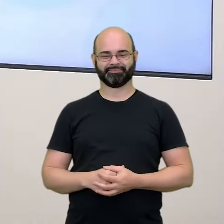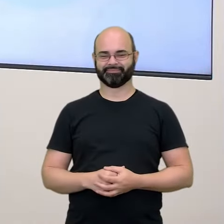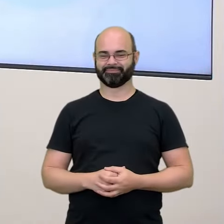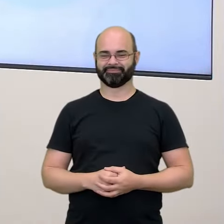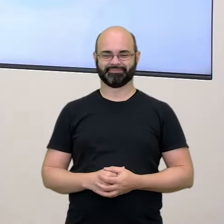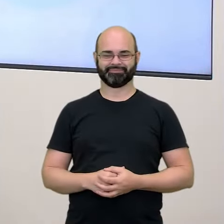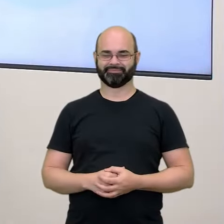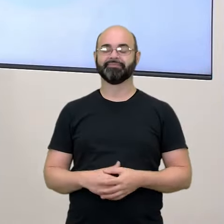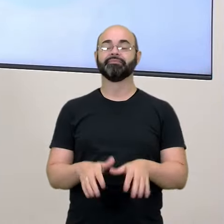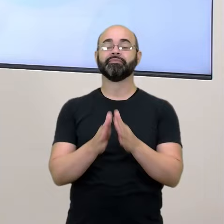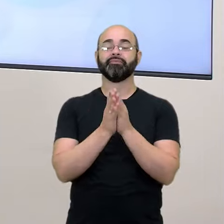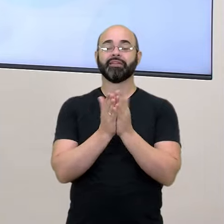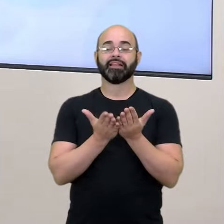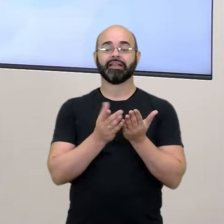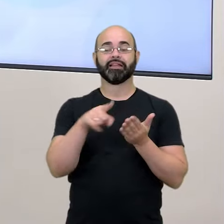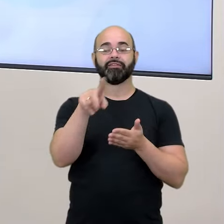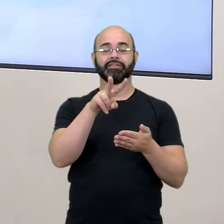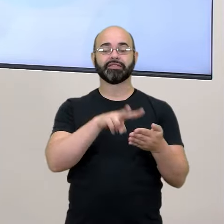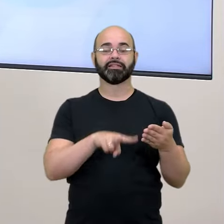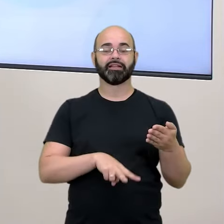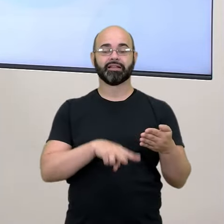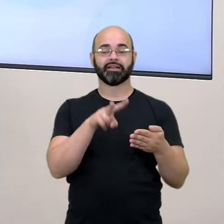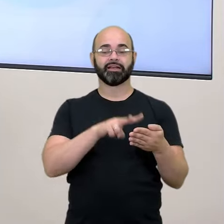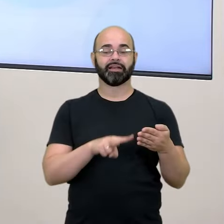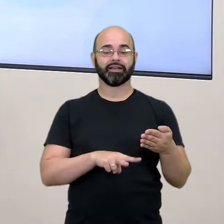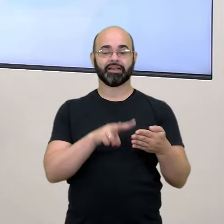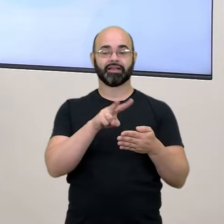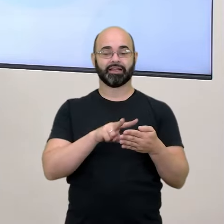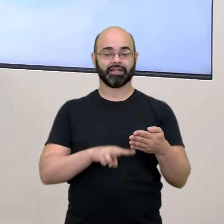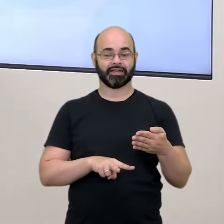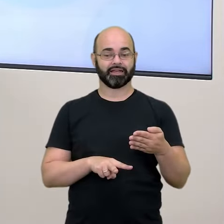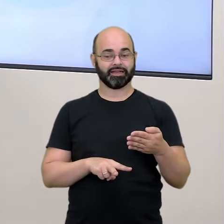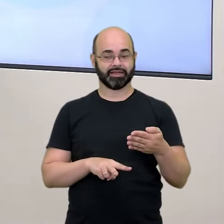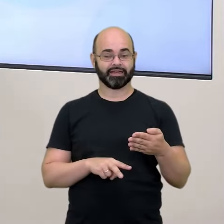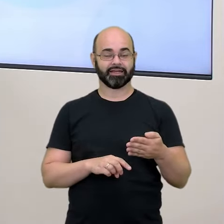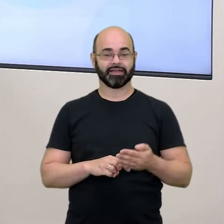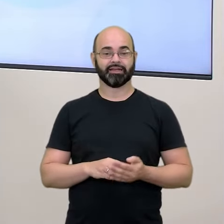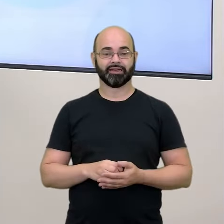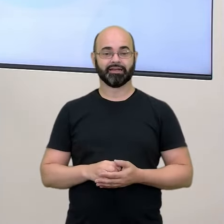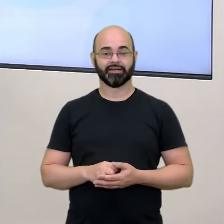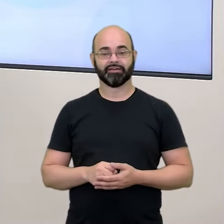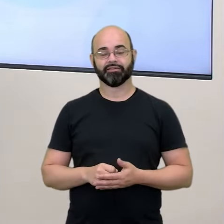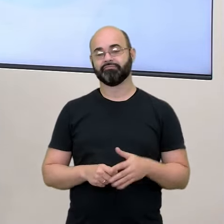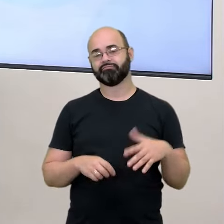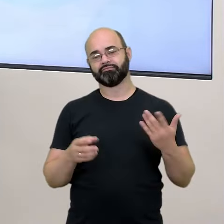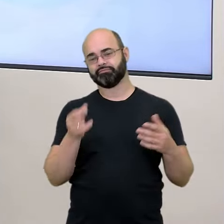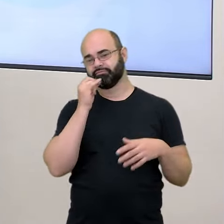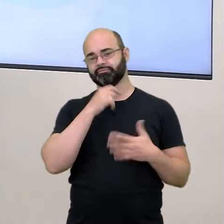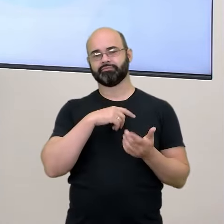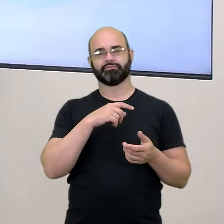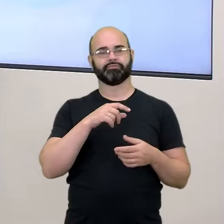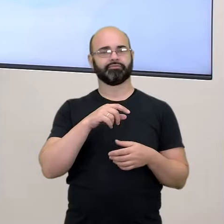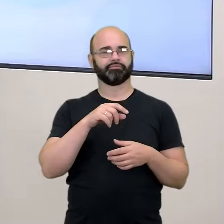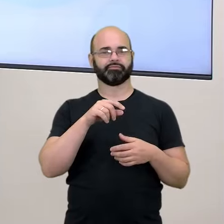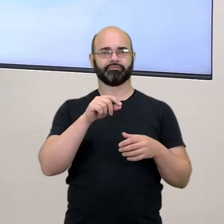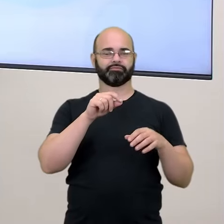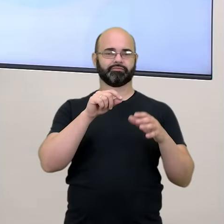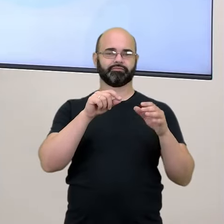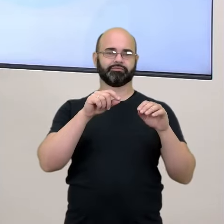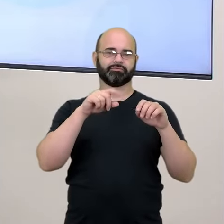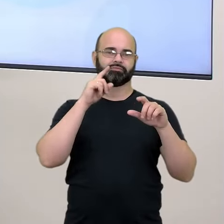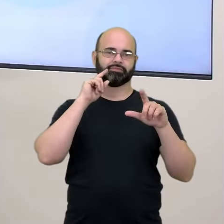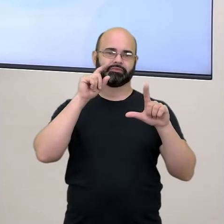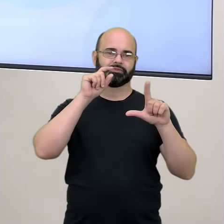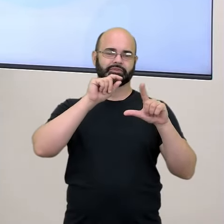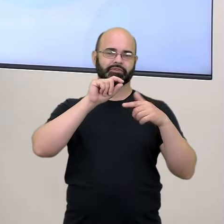livros, organizassem a relação entre... Num gráfico, num texto, colocasse no seu painel,